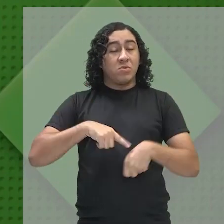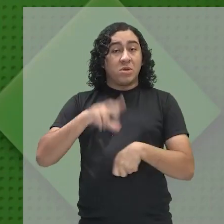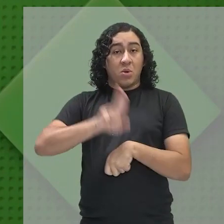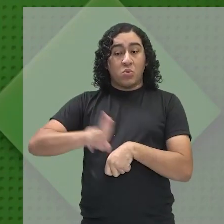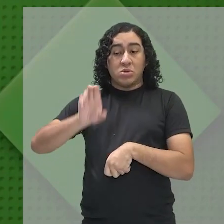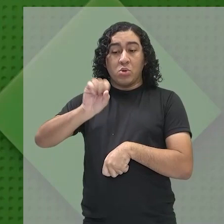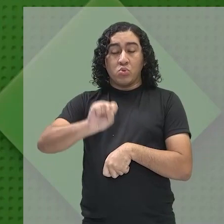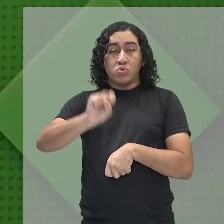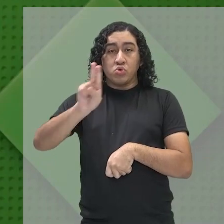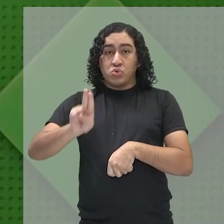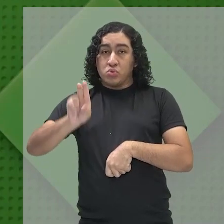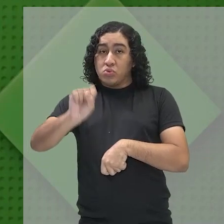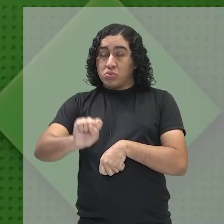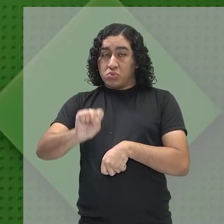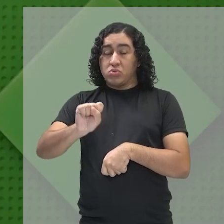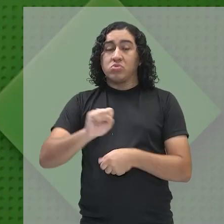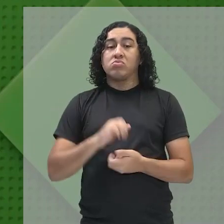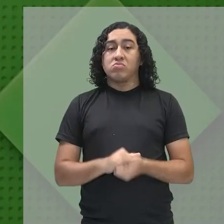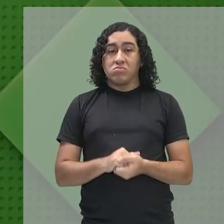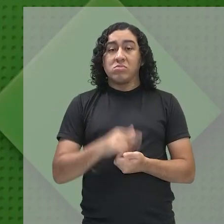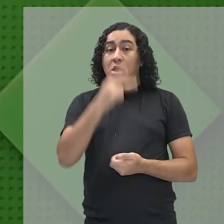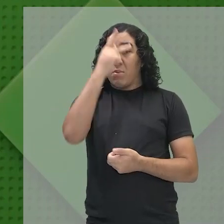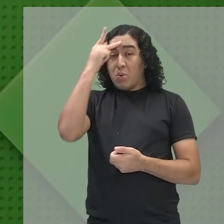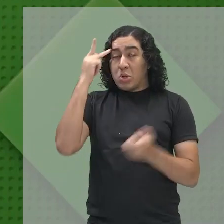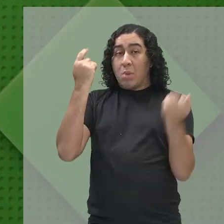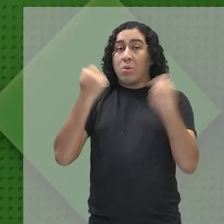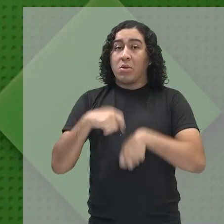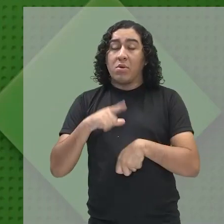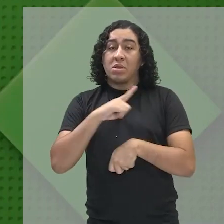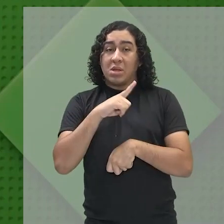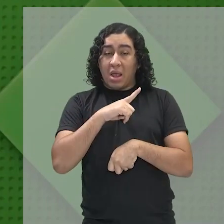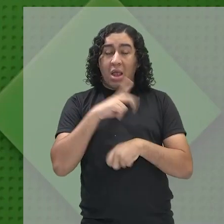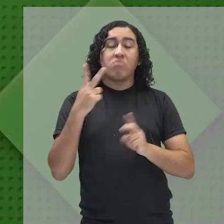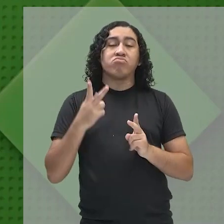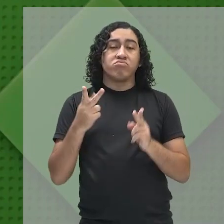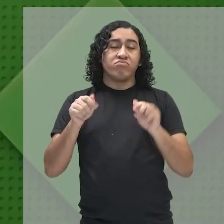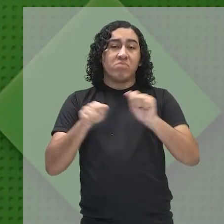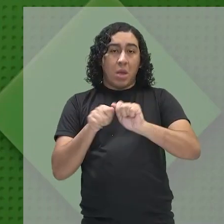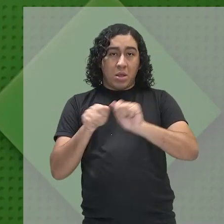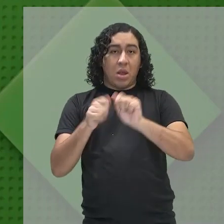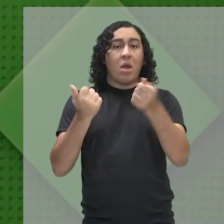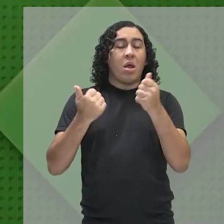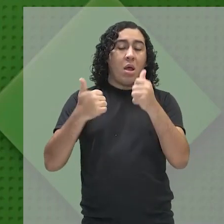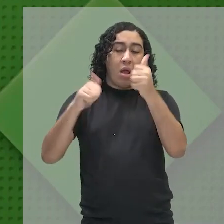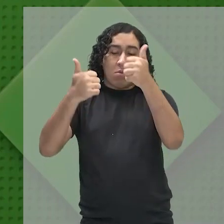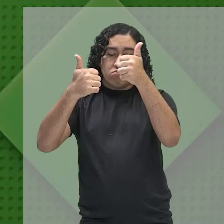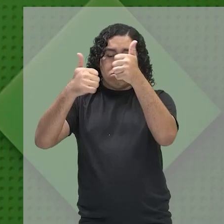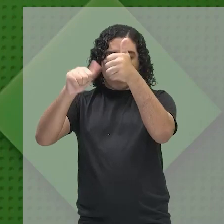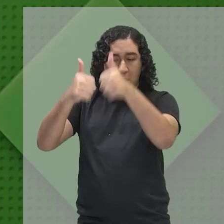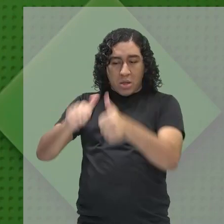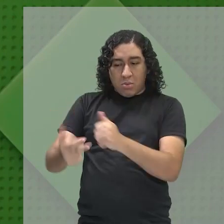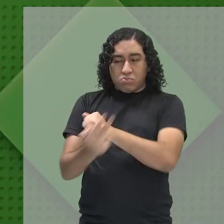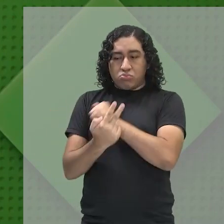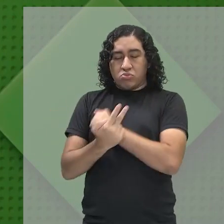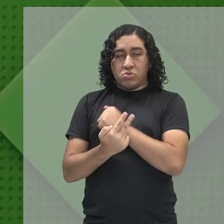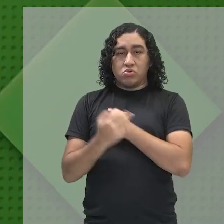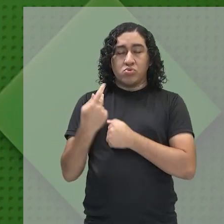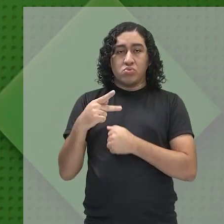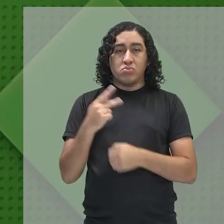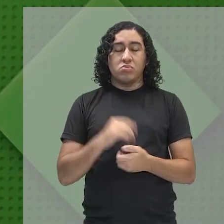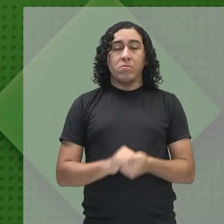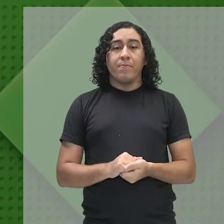Saúde, gratuitamente, e as pessoas podem ter acesso e fazer o seu tratamento. E aí também nós já comentamos sobre o